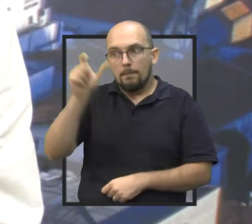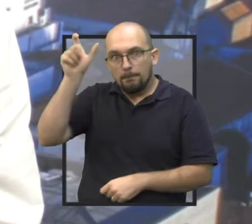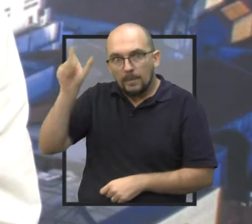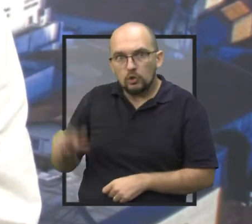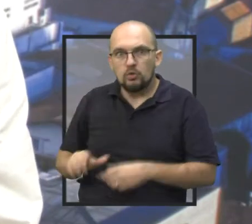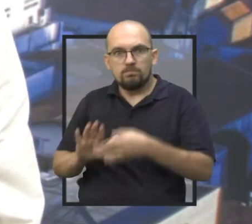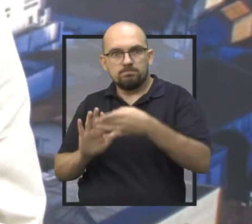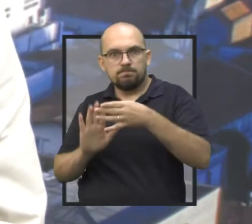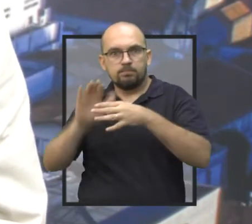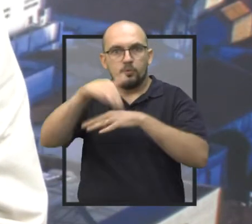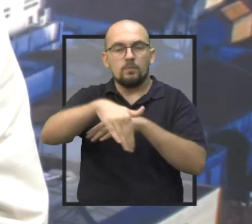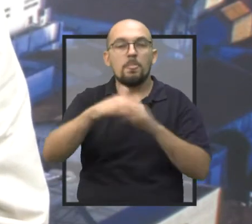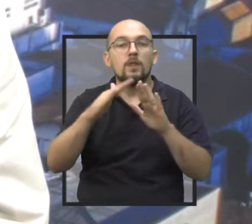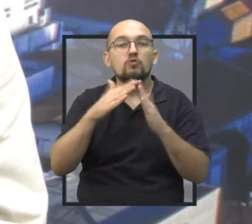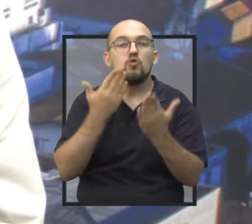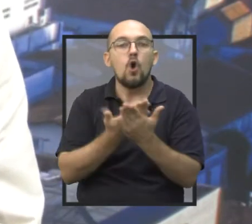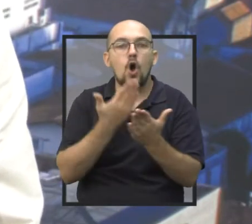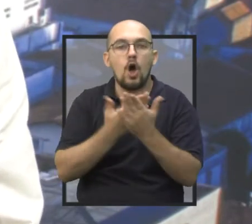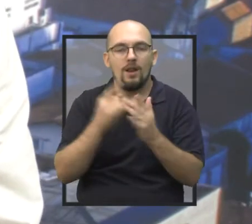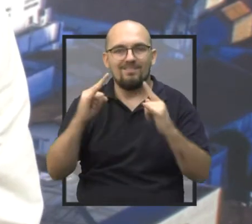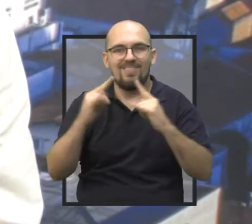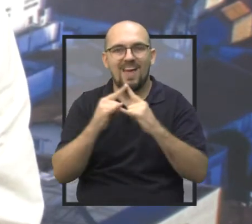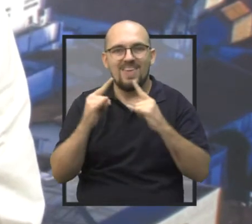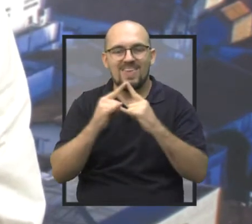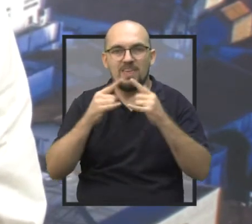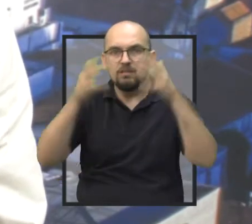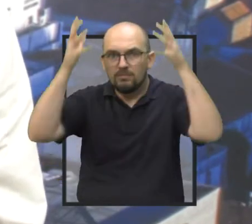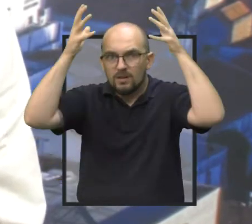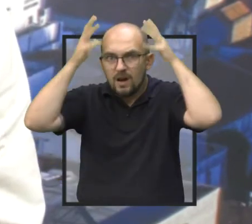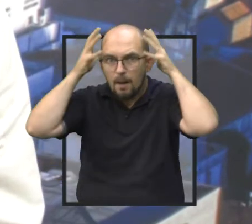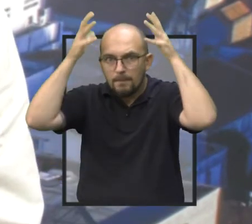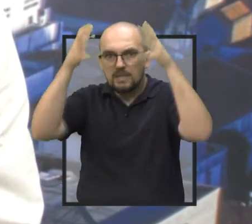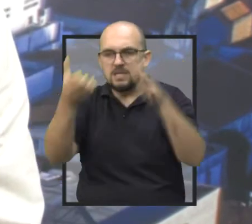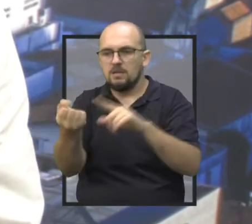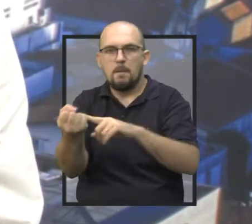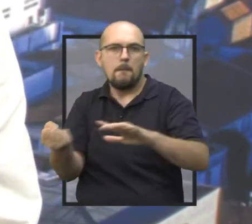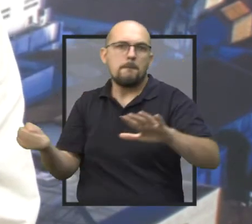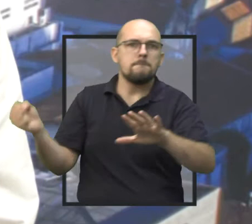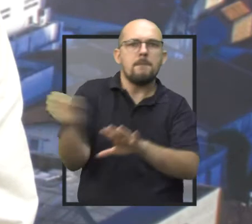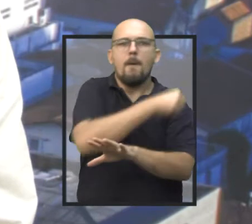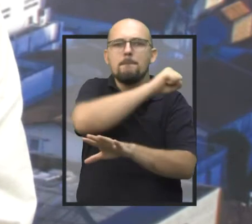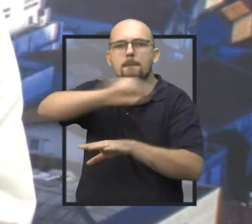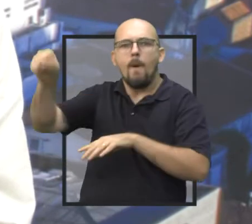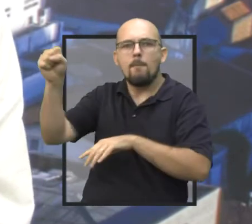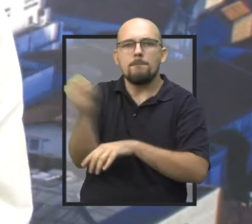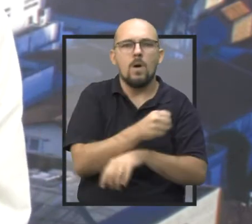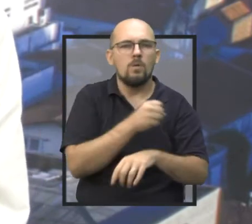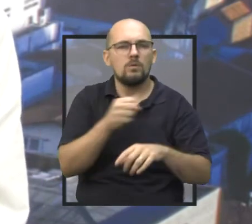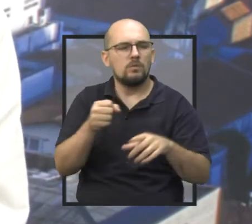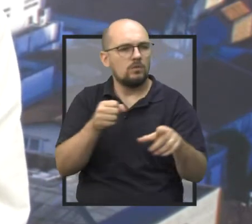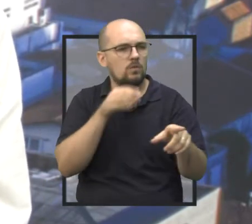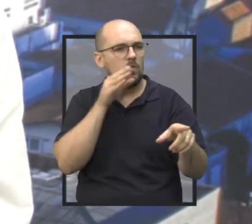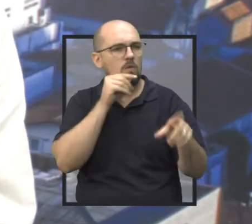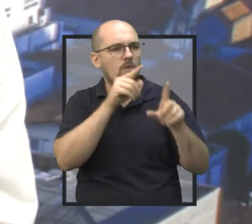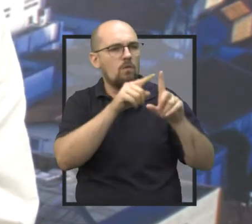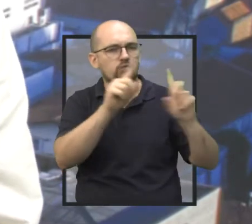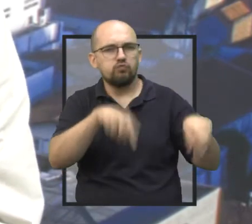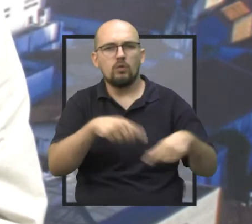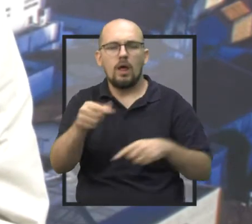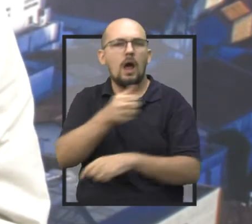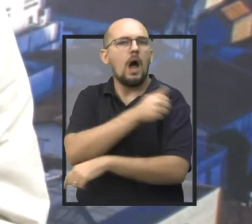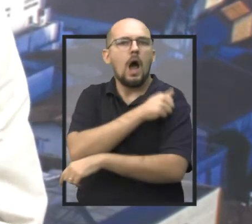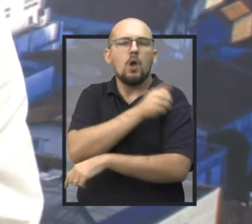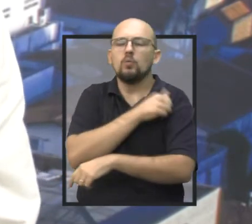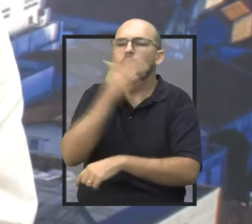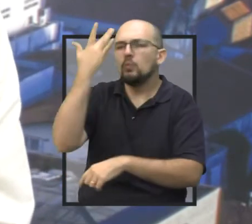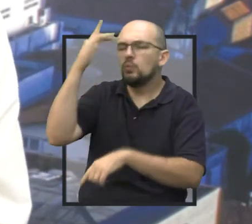escola do Caíque com um capacete na mão, agredindo funcionários e alunos. E eu não sei qual